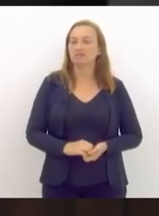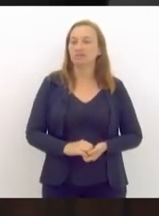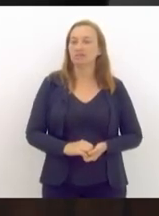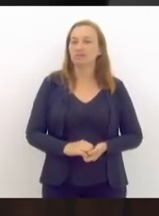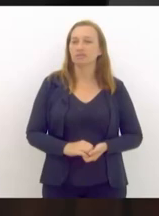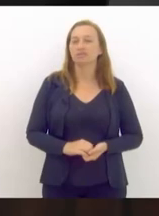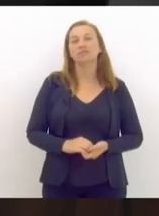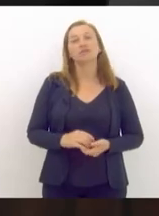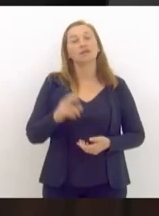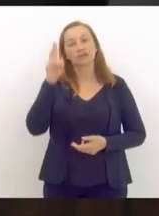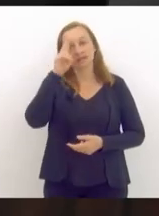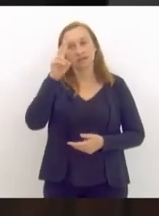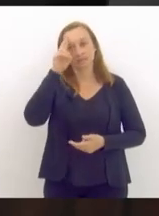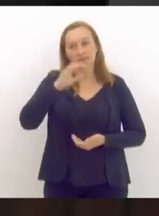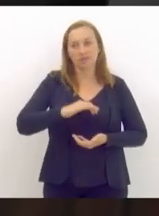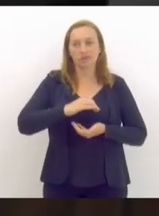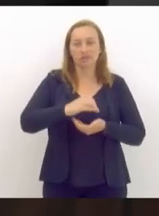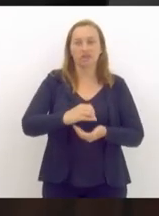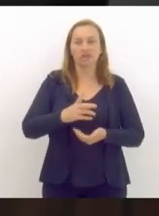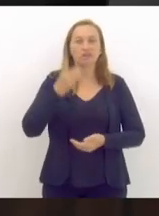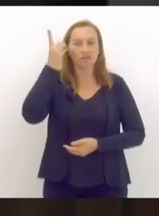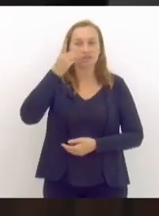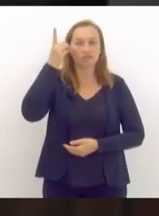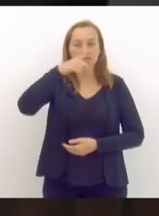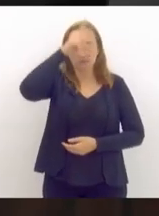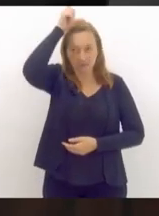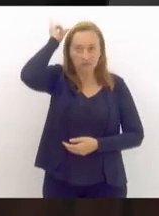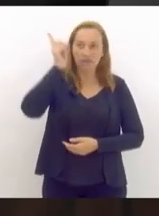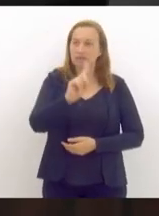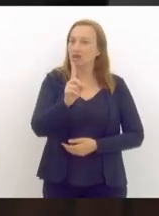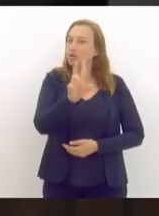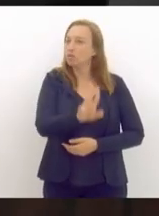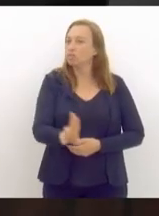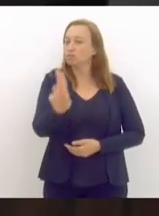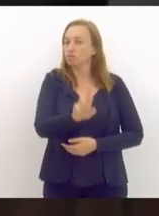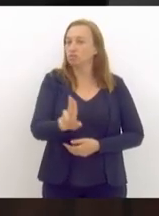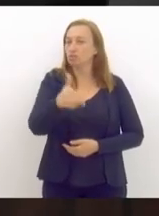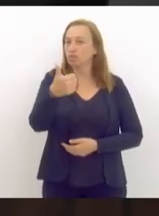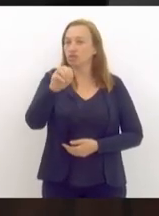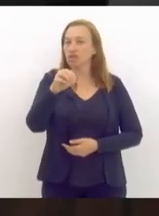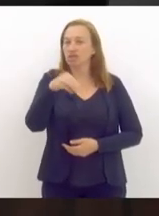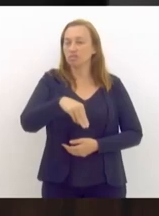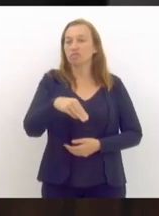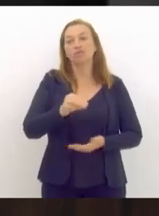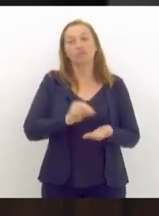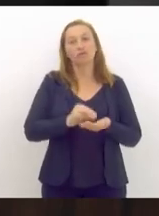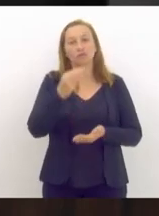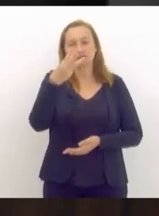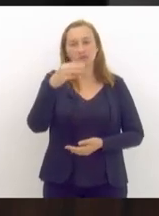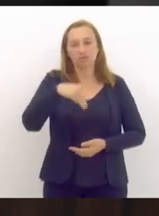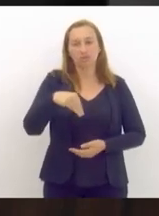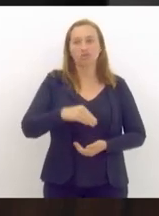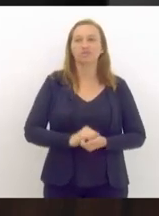querido decano Luiz Paulo não fez uso dos 10 minutos. Restaram ainda 3 minutos.